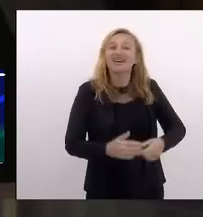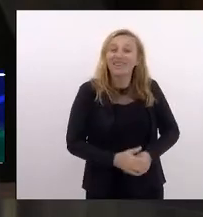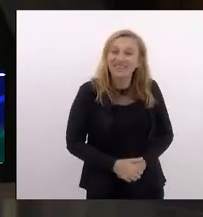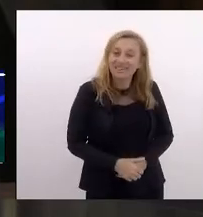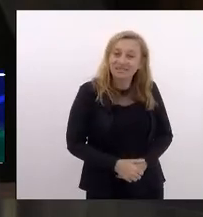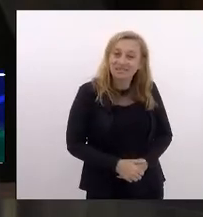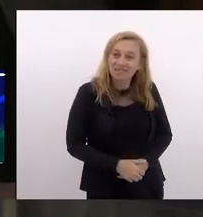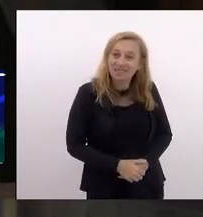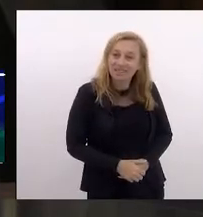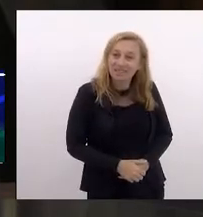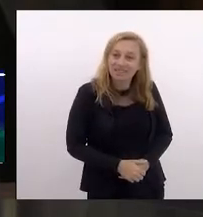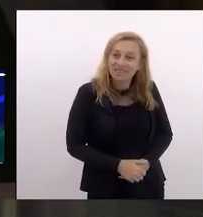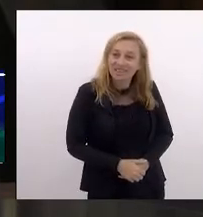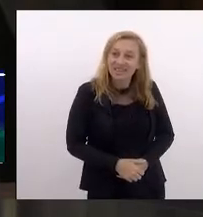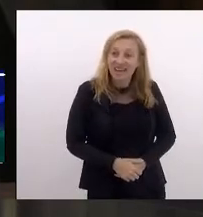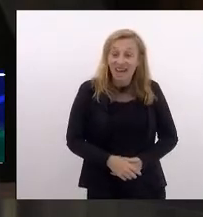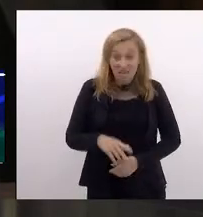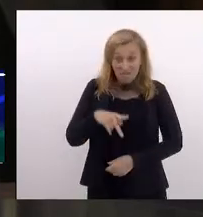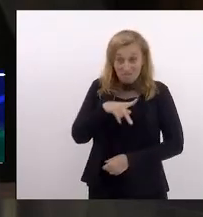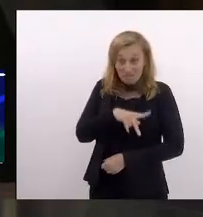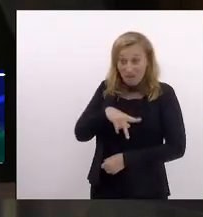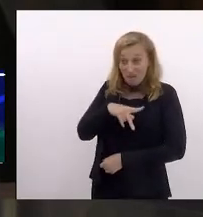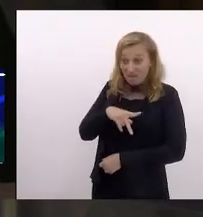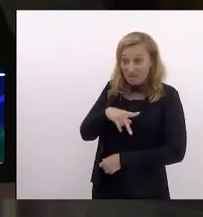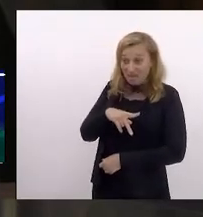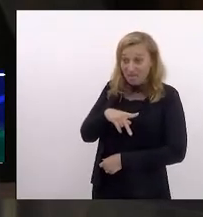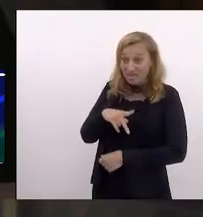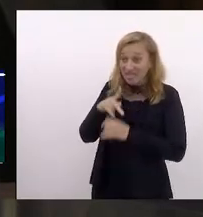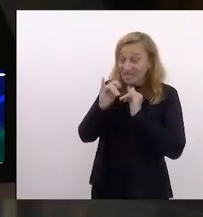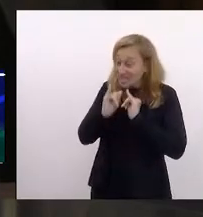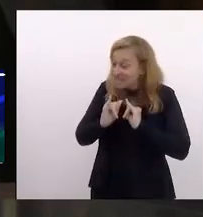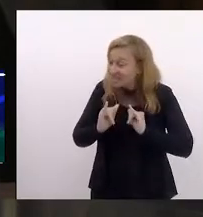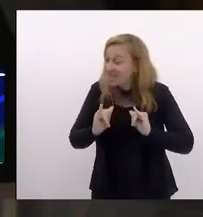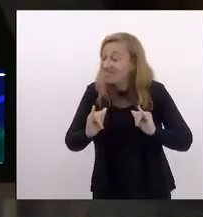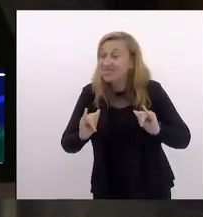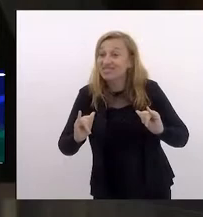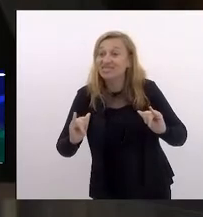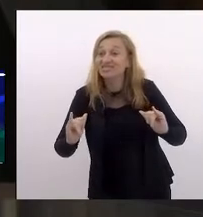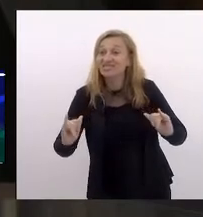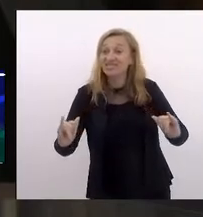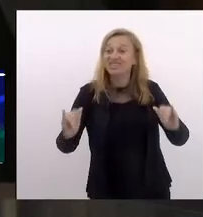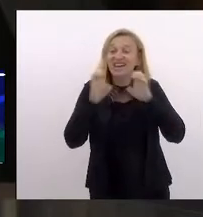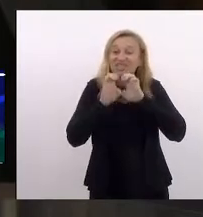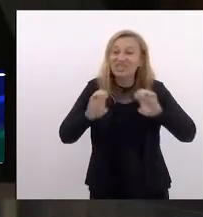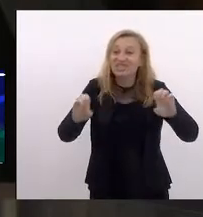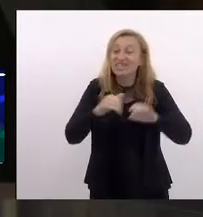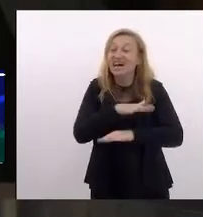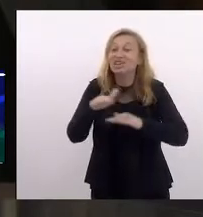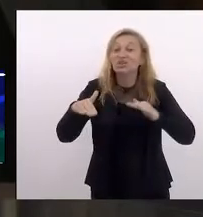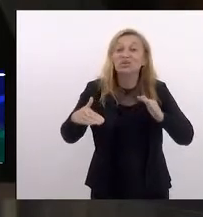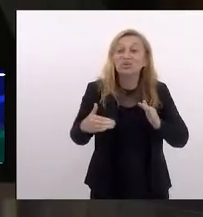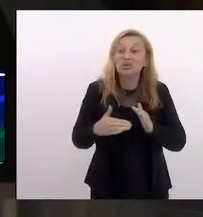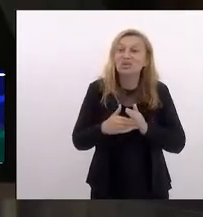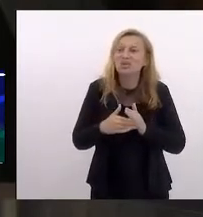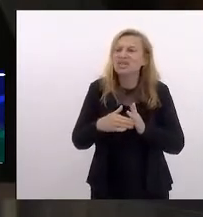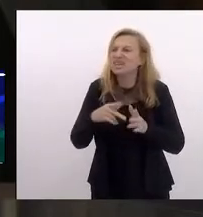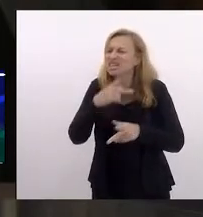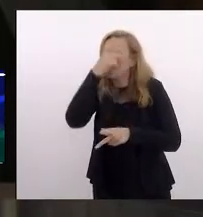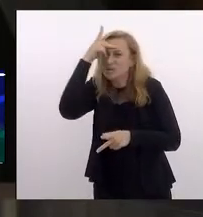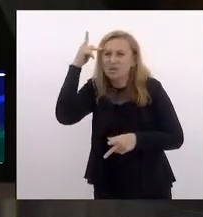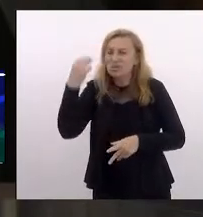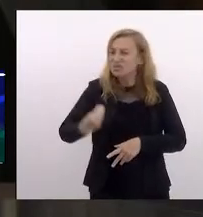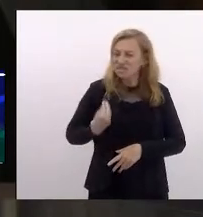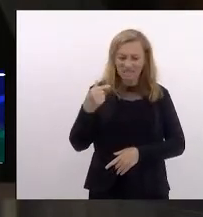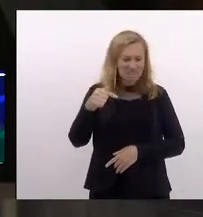persegues E aí Paulo leva o evangelho de Cristo para todos os gente US para todos